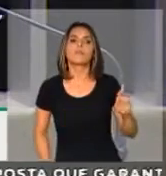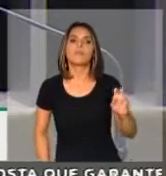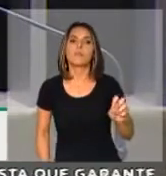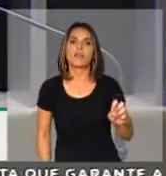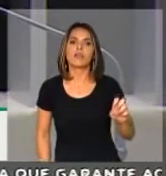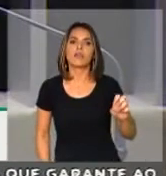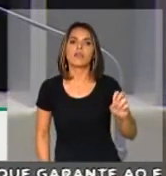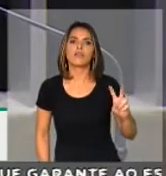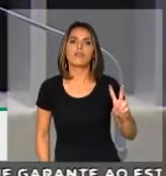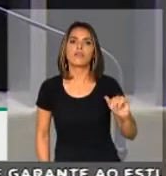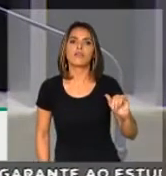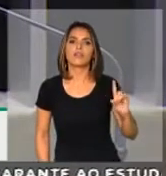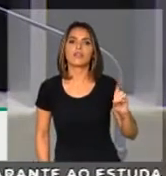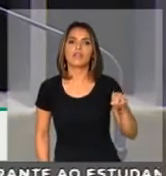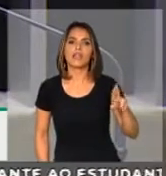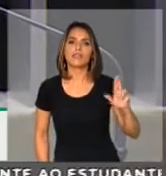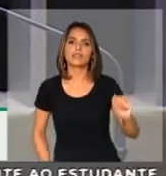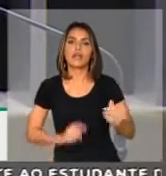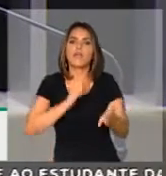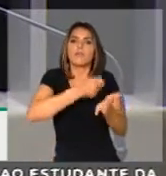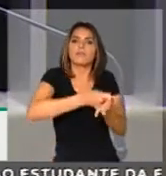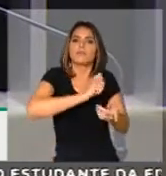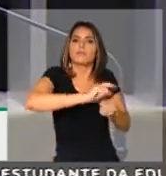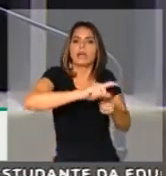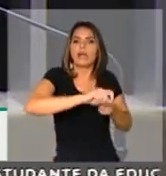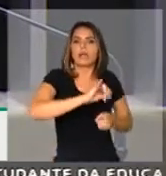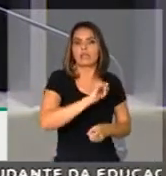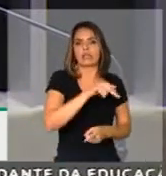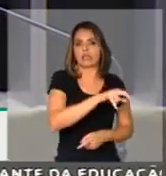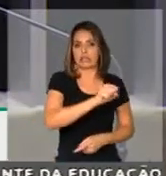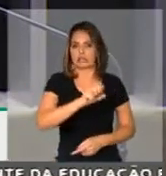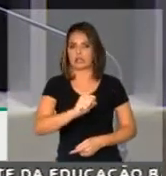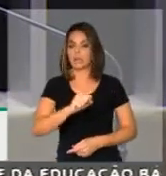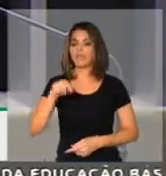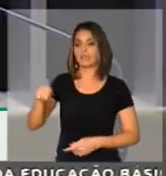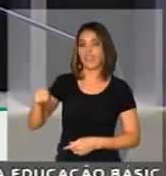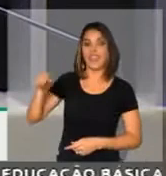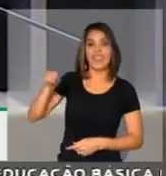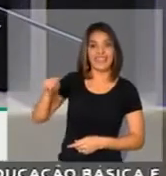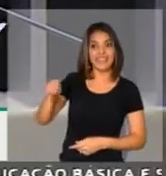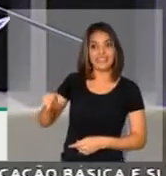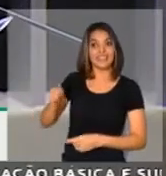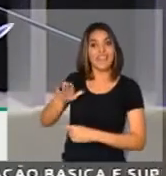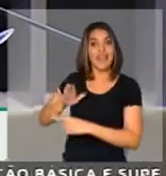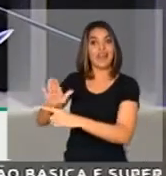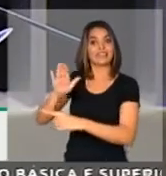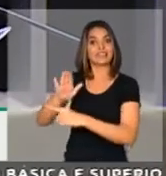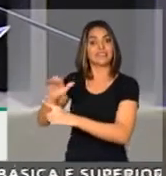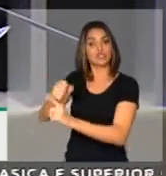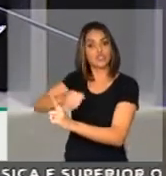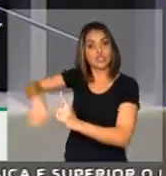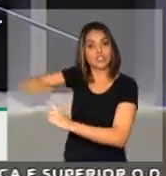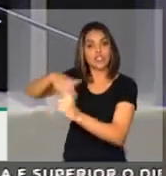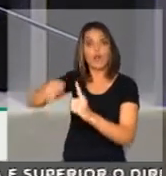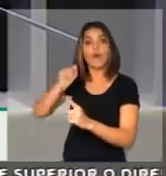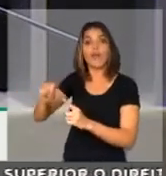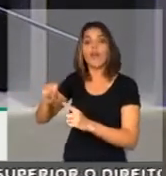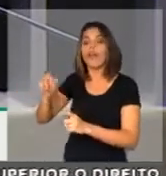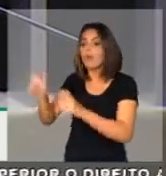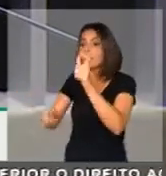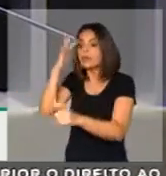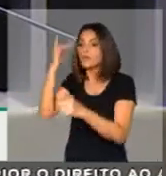contributiva, e a segunda é prestada a quem dela necessitar, sem